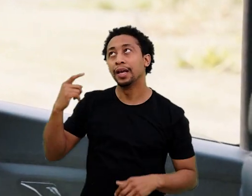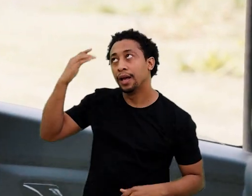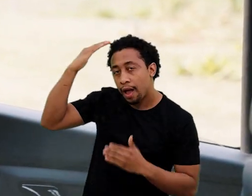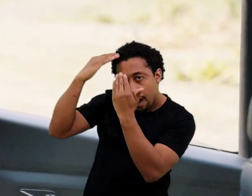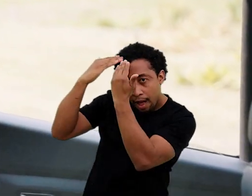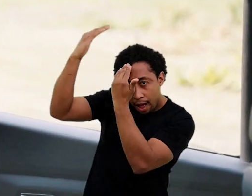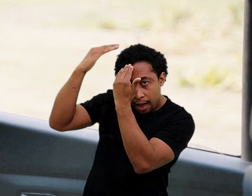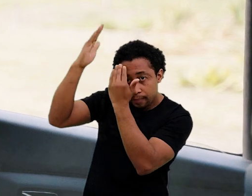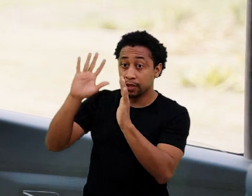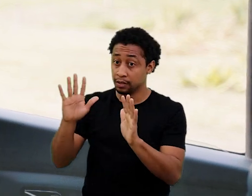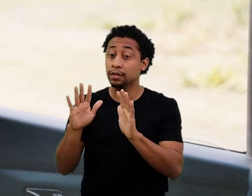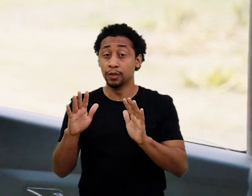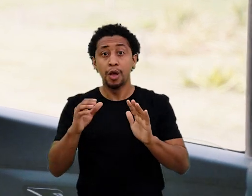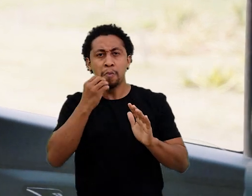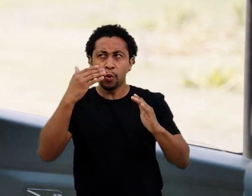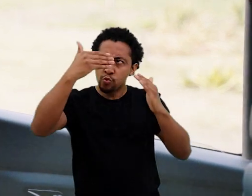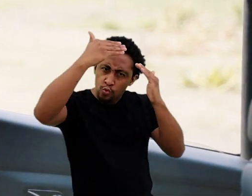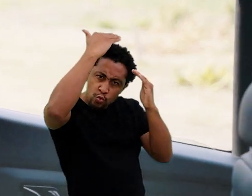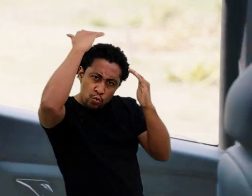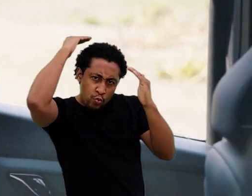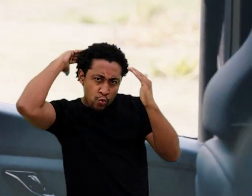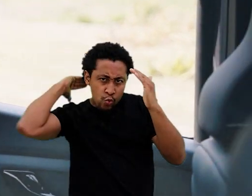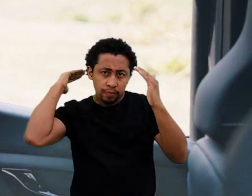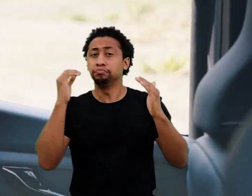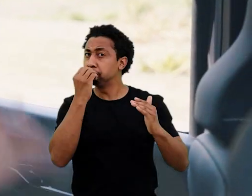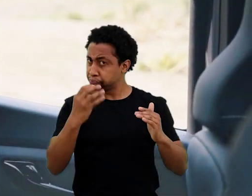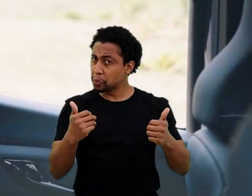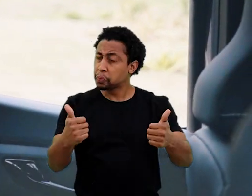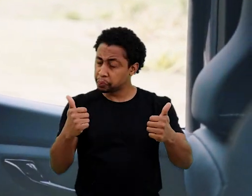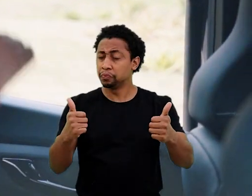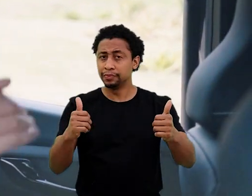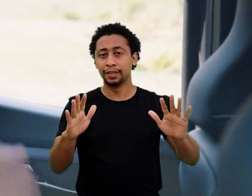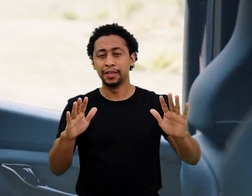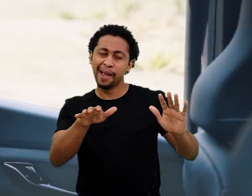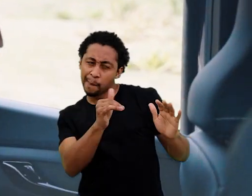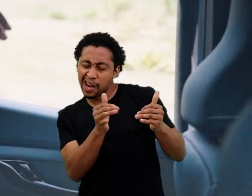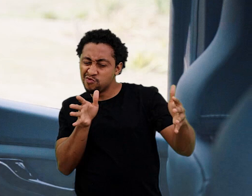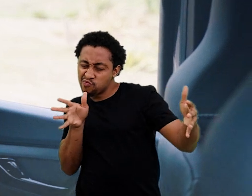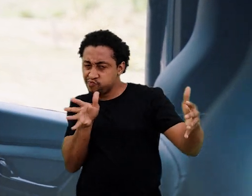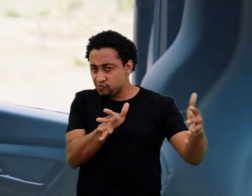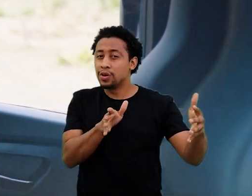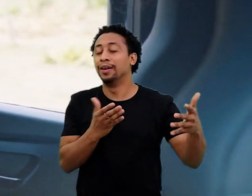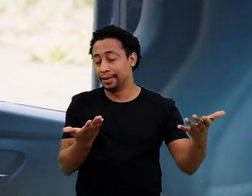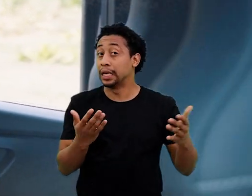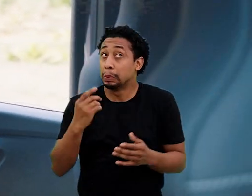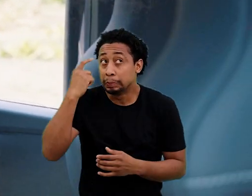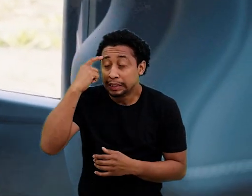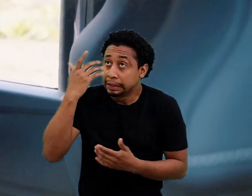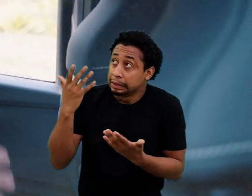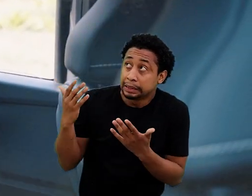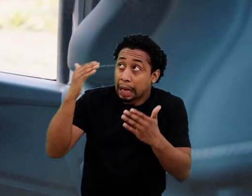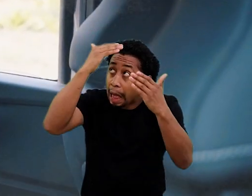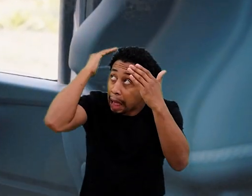tem uma solução muito aceitável para um teto fastback com esse caimento aí meio coupé, tá? Eu achava que ia ser pior. É o